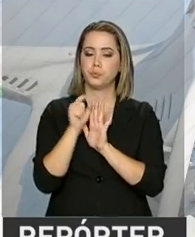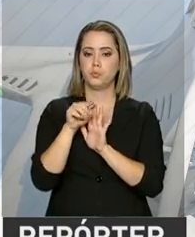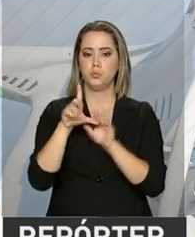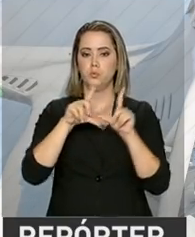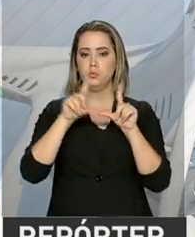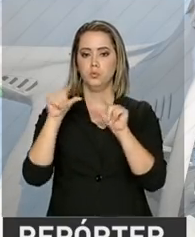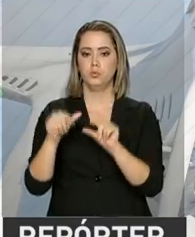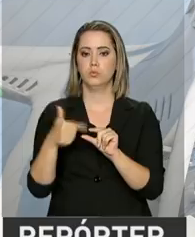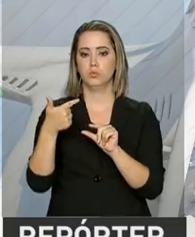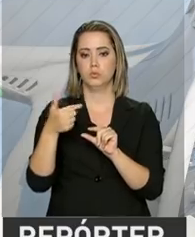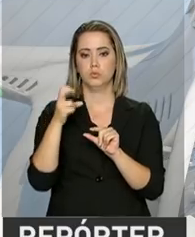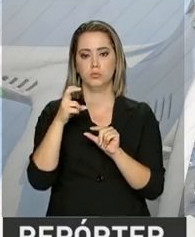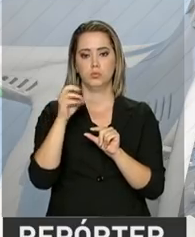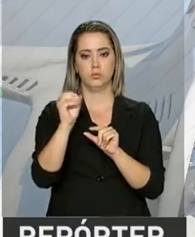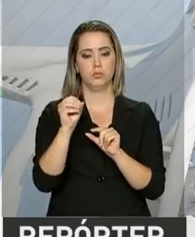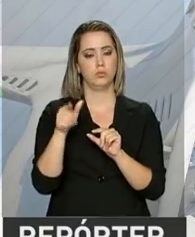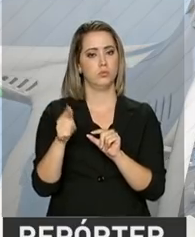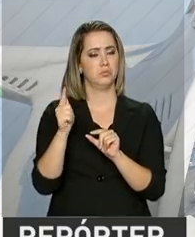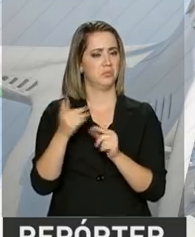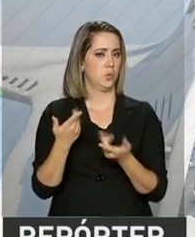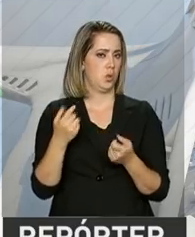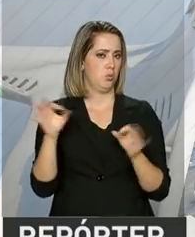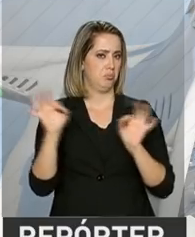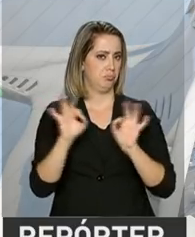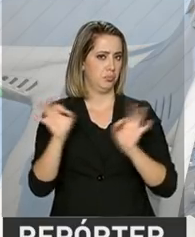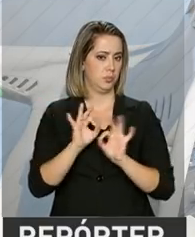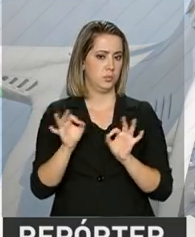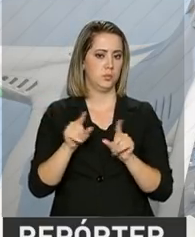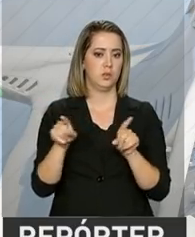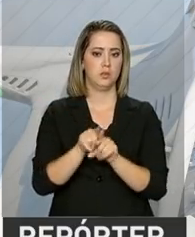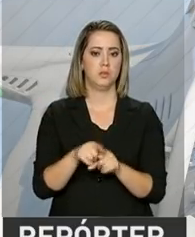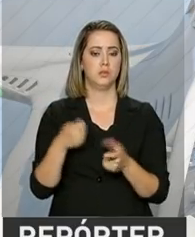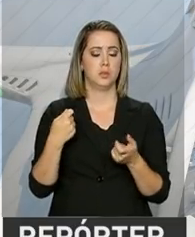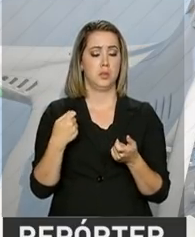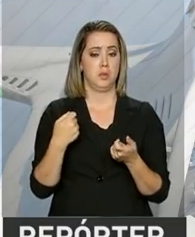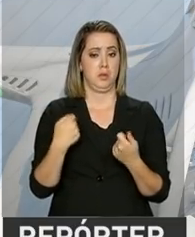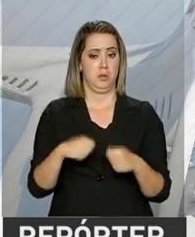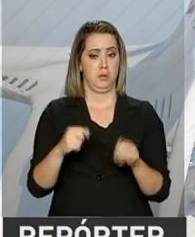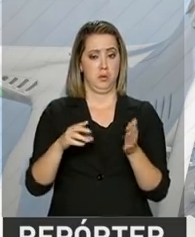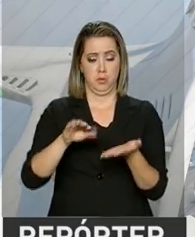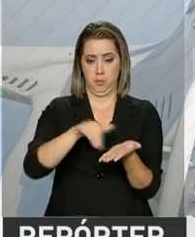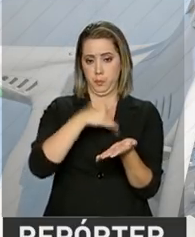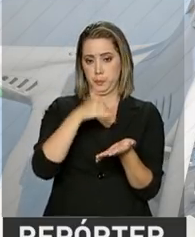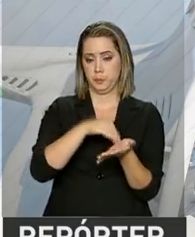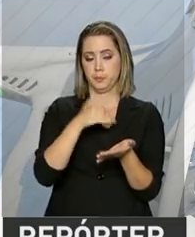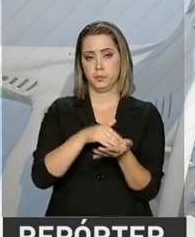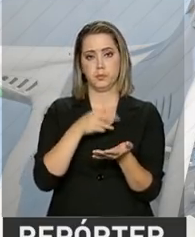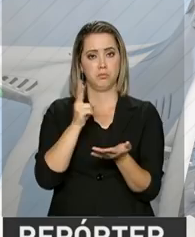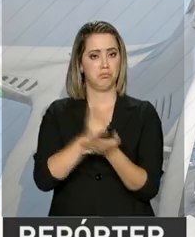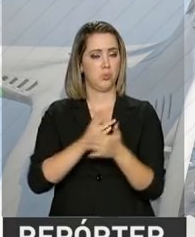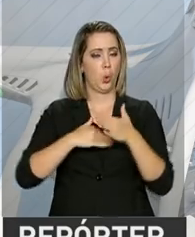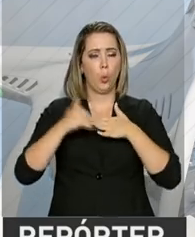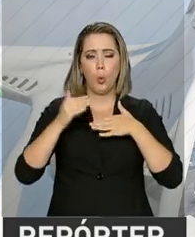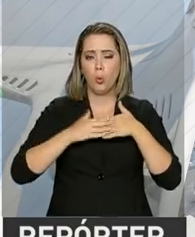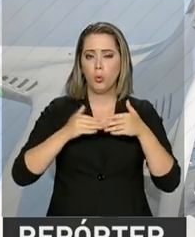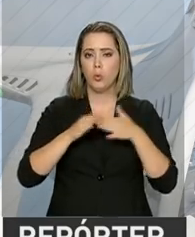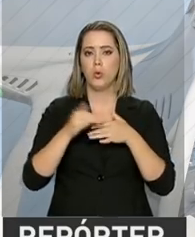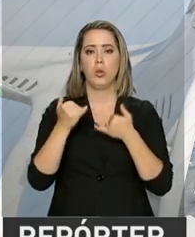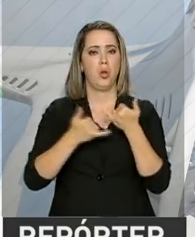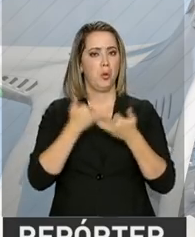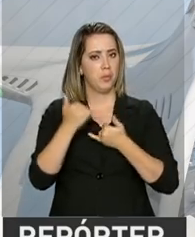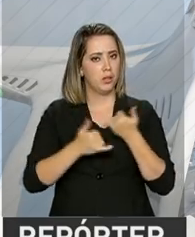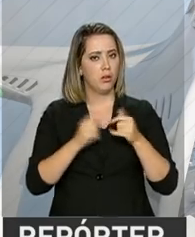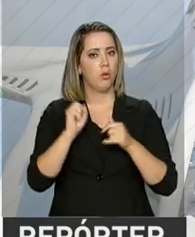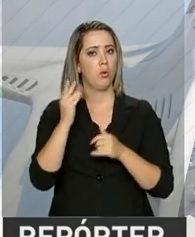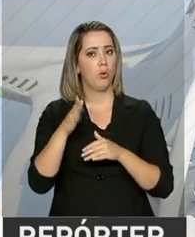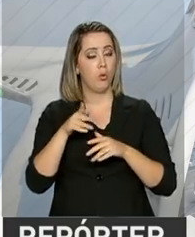menos de 250 gramas não vão precisar de cadastro e registro independentemente da finalidade que pode ser o uso recreativo